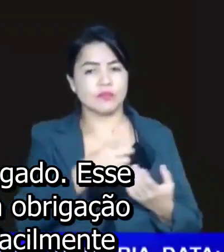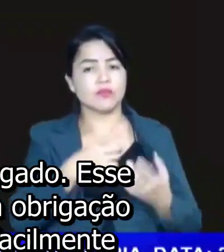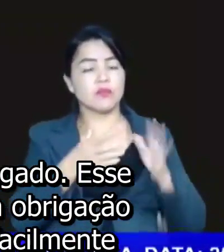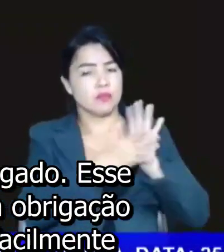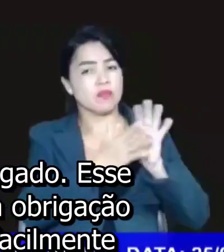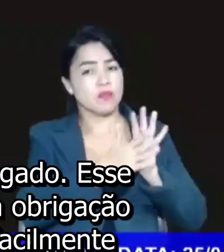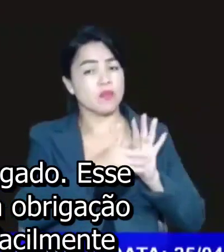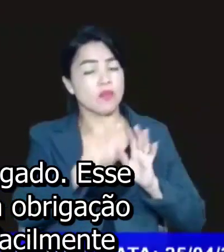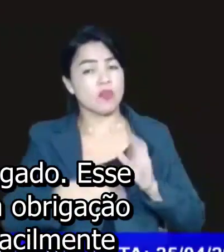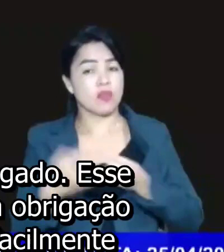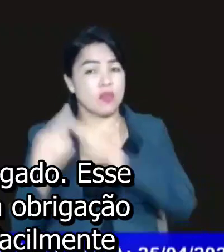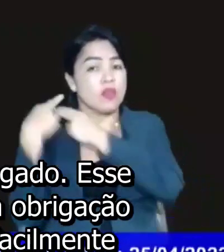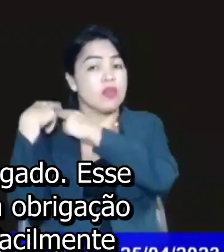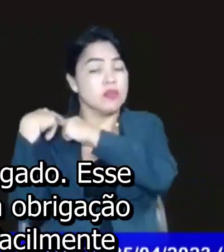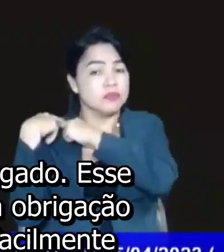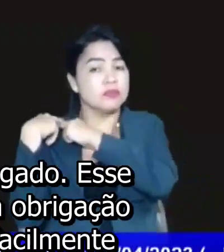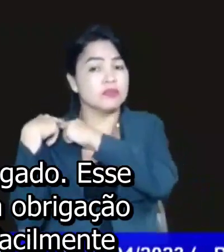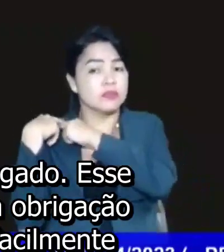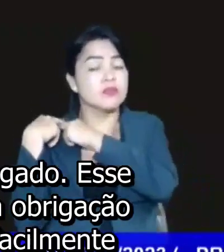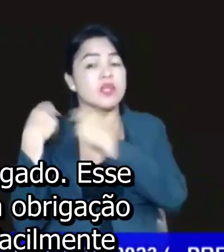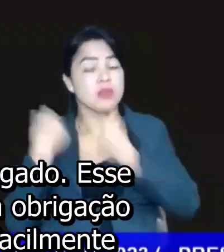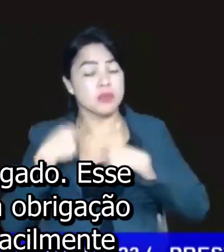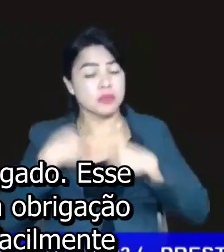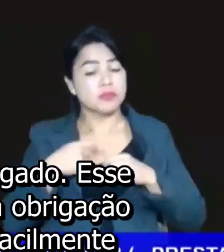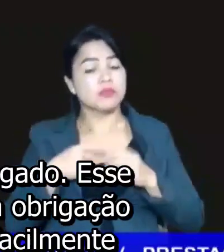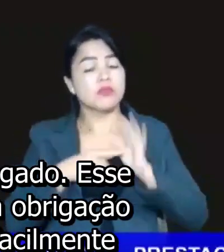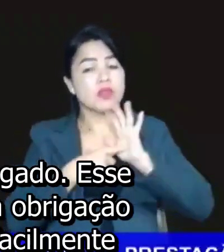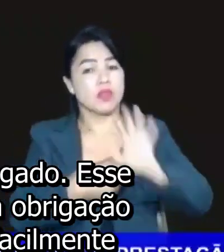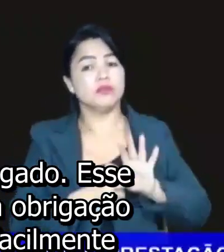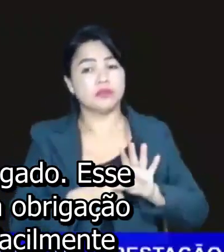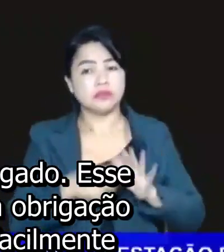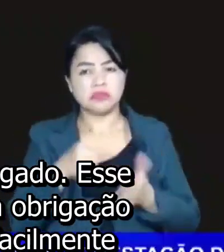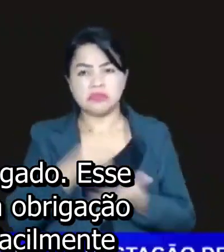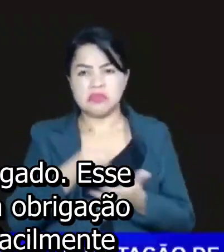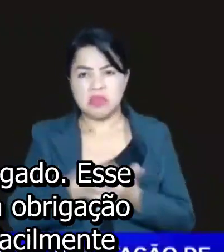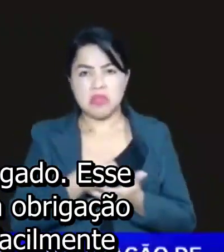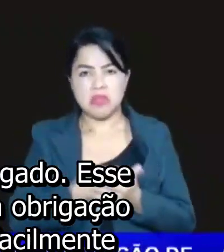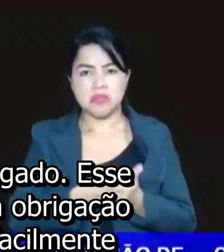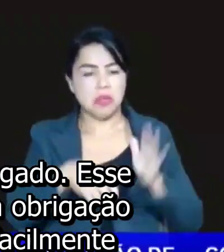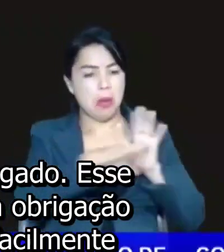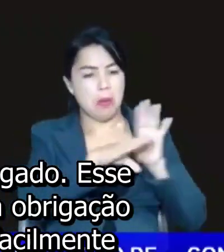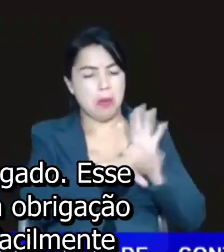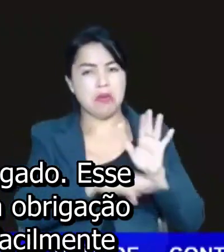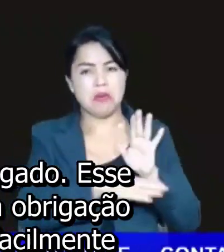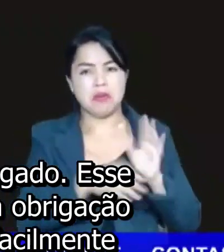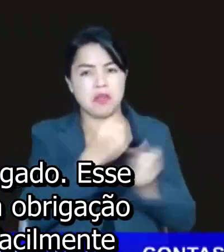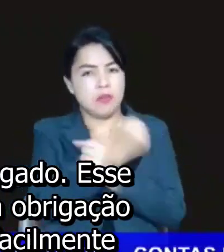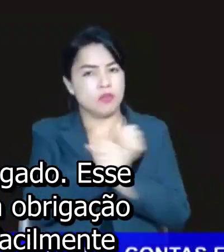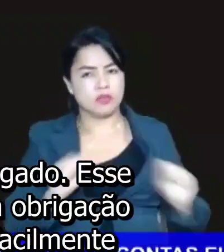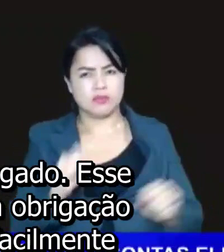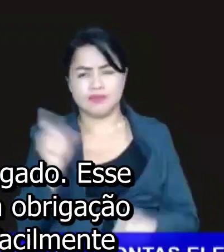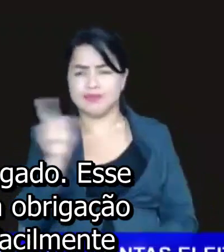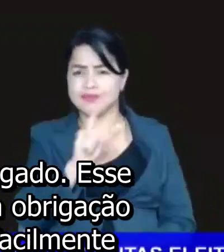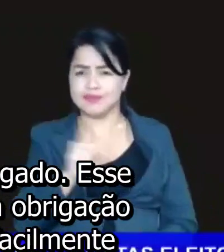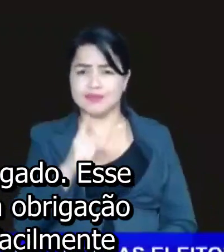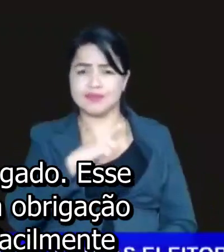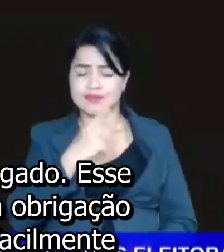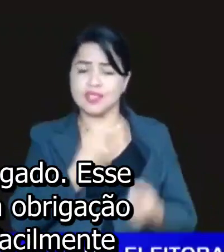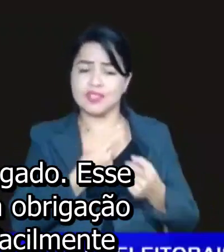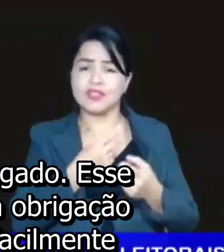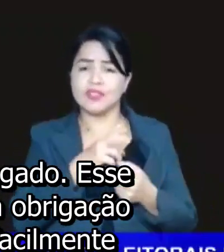Esse dever de prestação de contas não corresponde a uma obrigação de cumprimento impossível, pelo contrário, ela